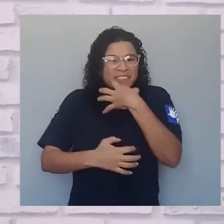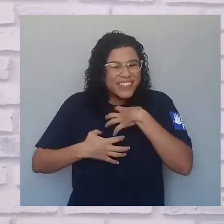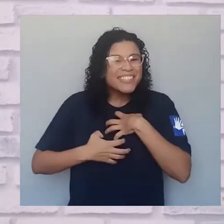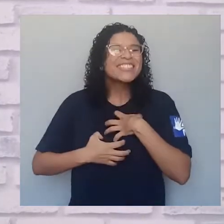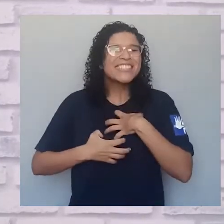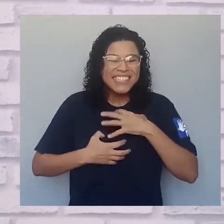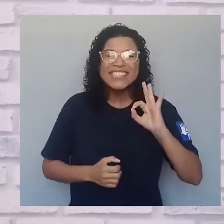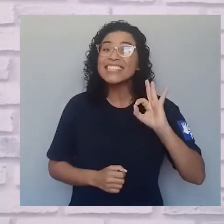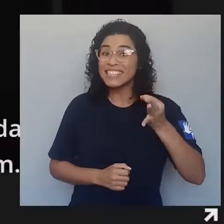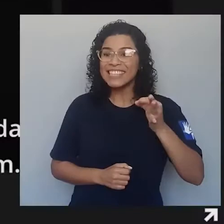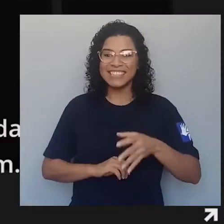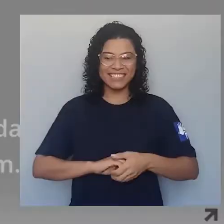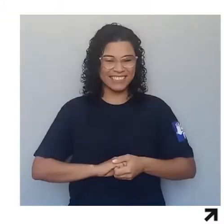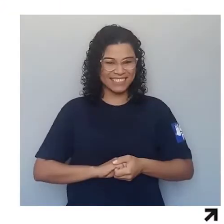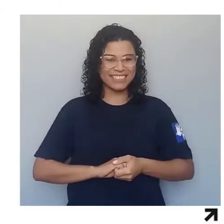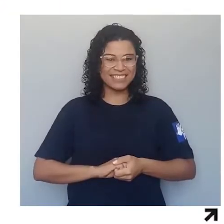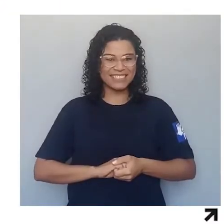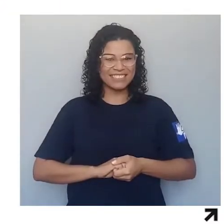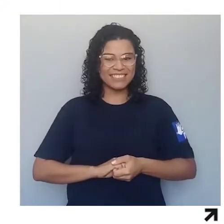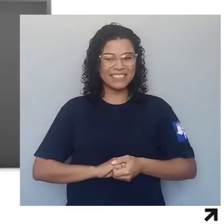Emoções, isso mesmo.